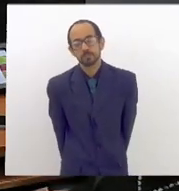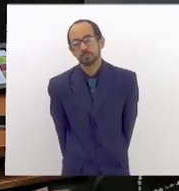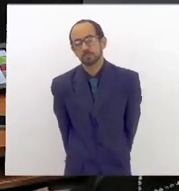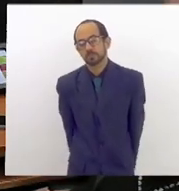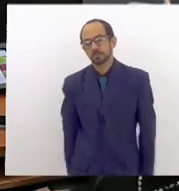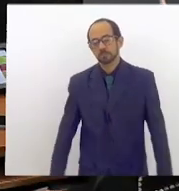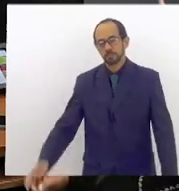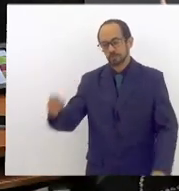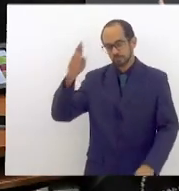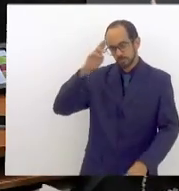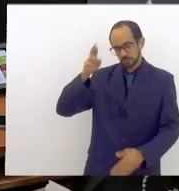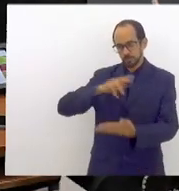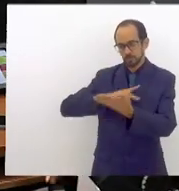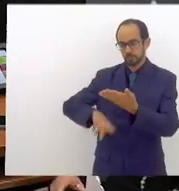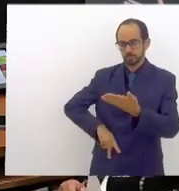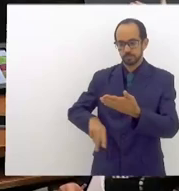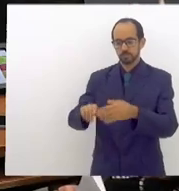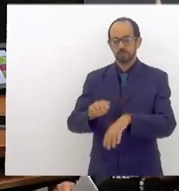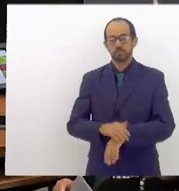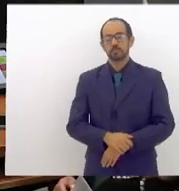o senhor